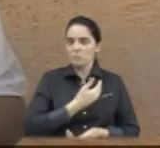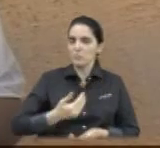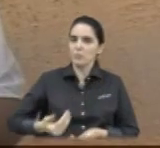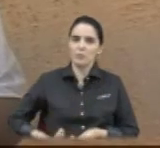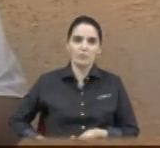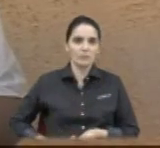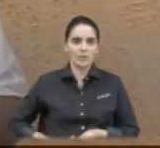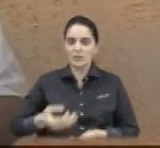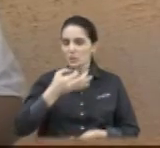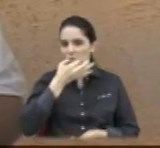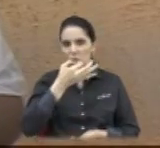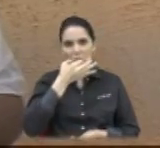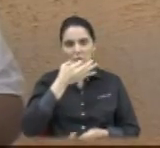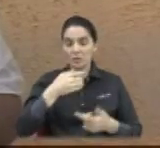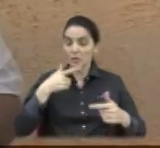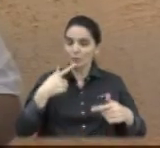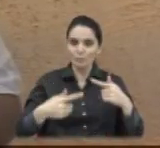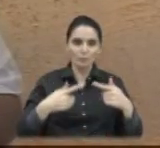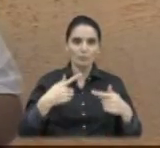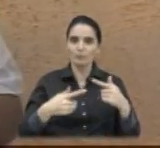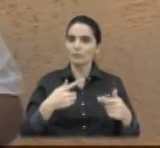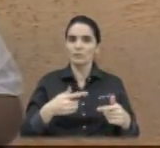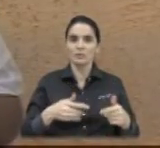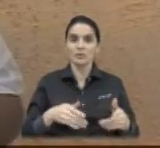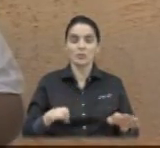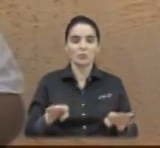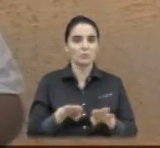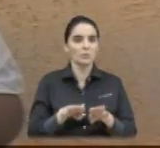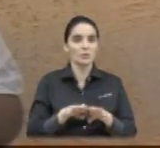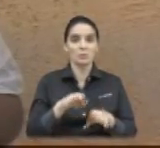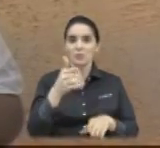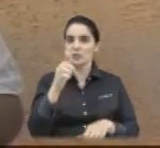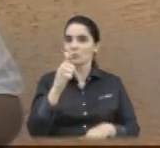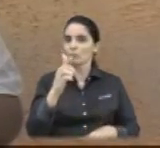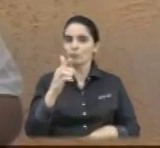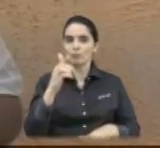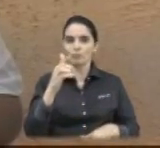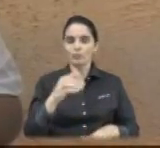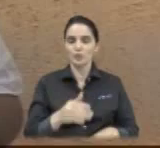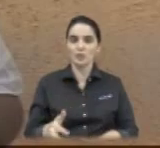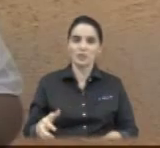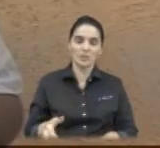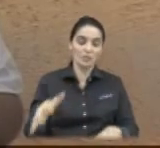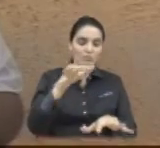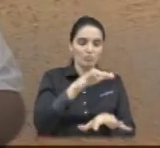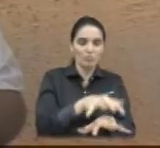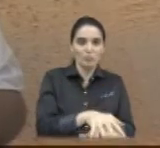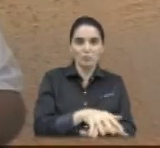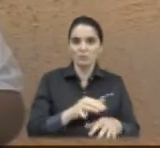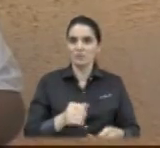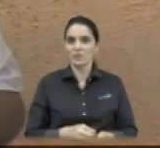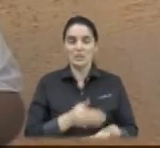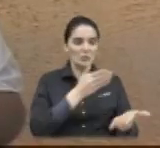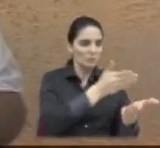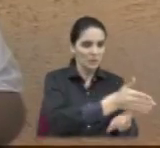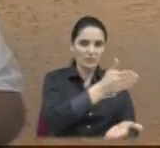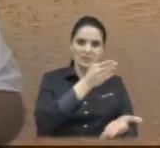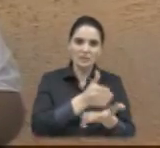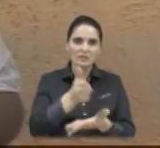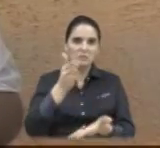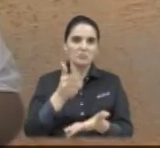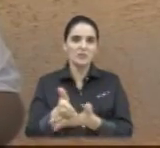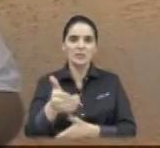acessibilidade inclusão das pessoas com deficiência hoje de debate sobre o tema foi retirado ea plena acessibilidade